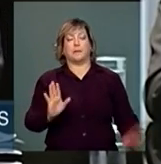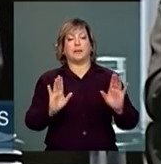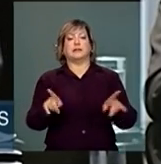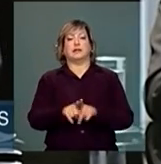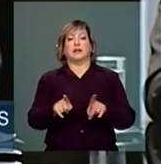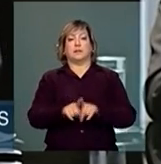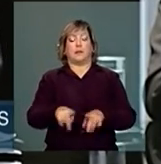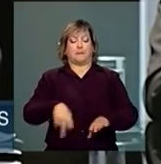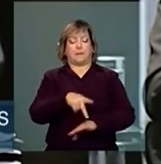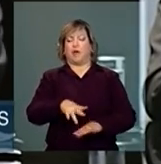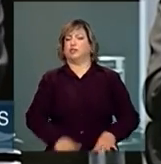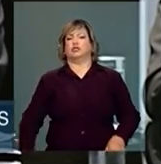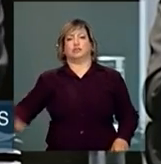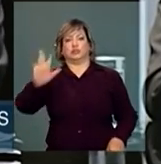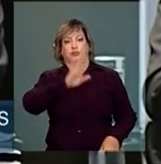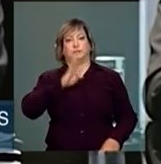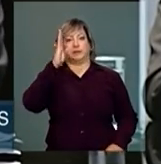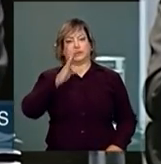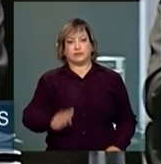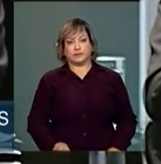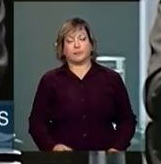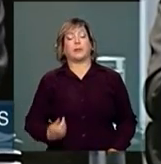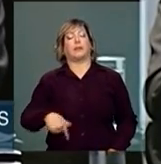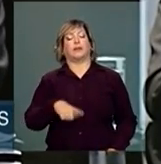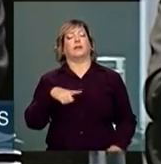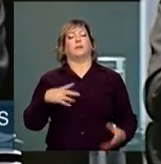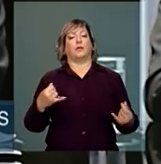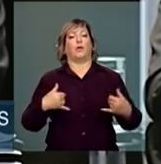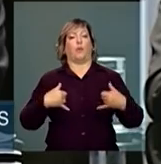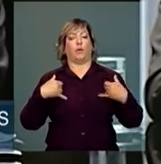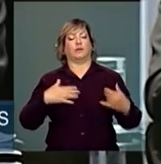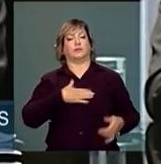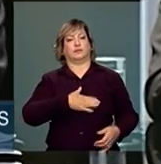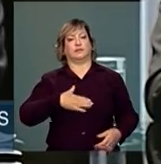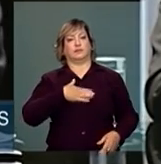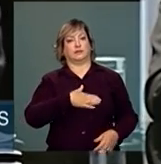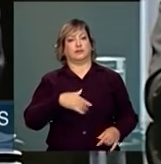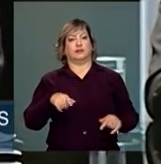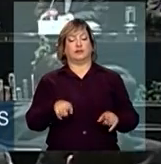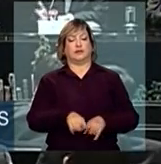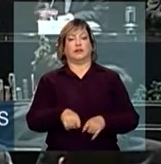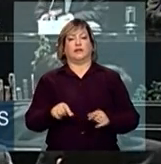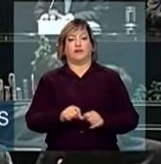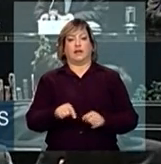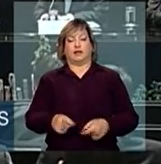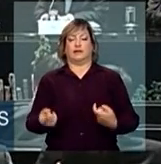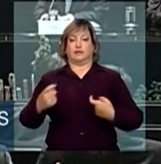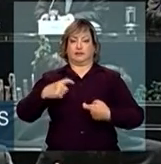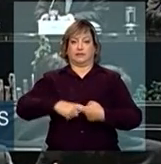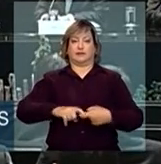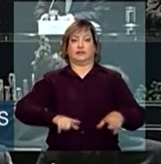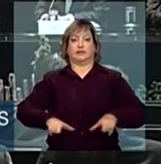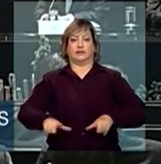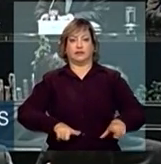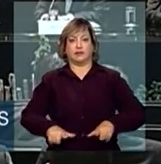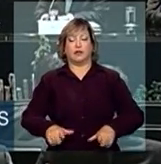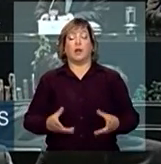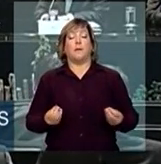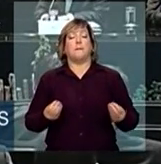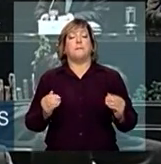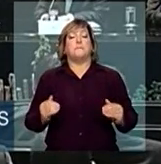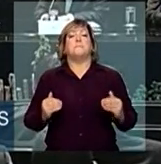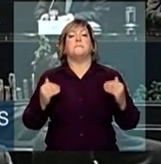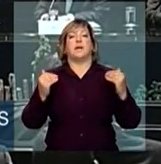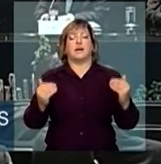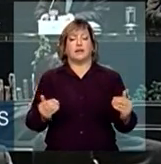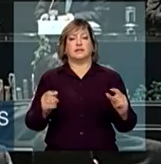brasileira. Portanto, temos muito orgulho de sermos signatários desse protocolo e muito mais ainda